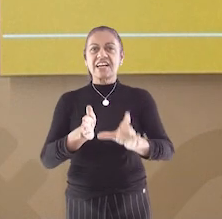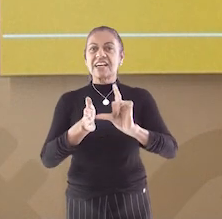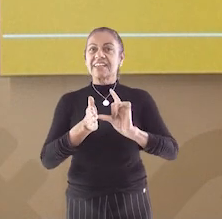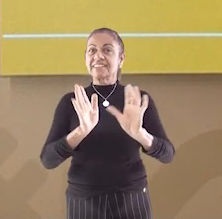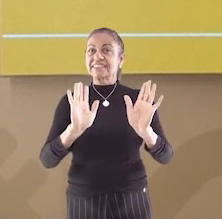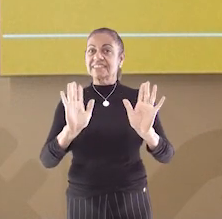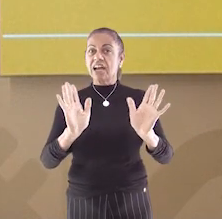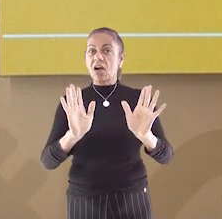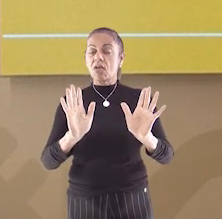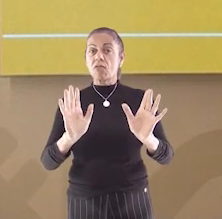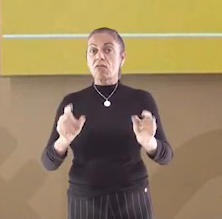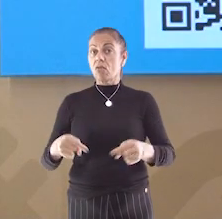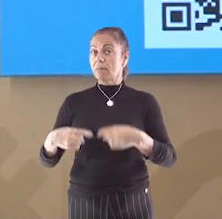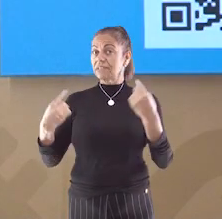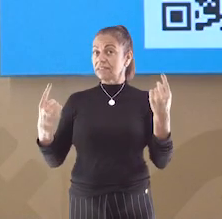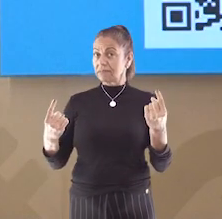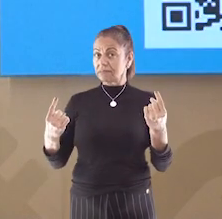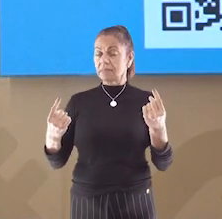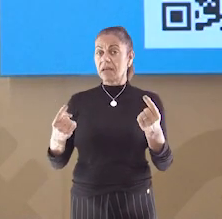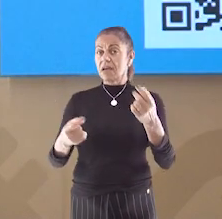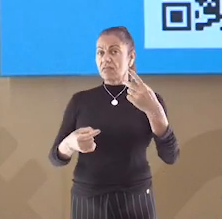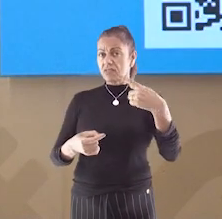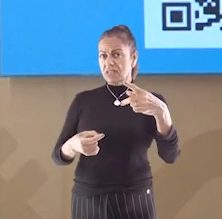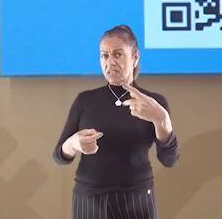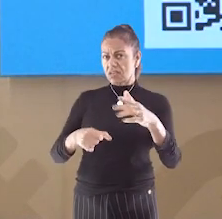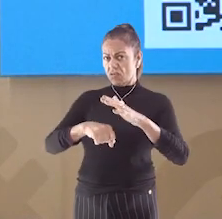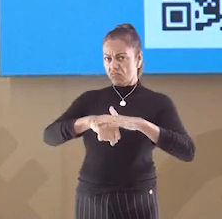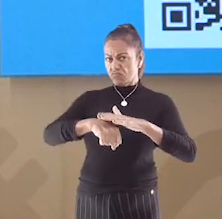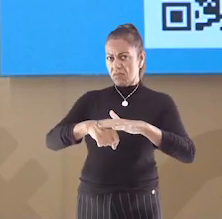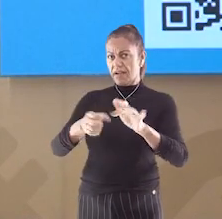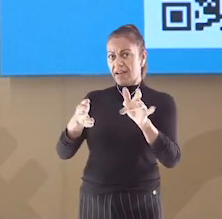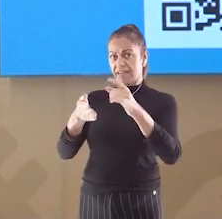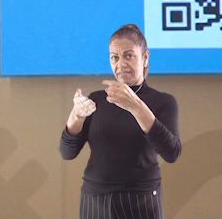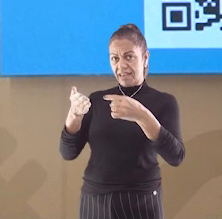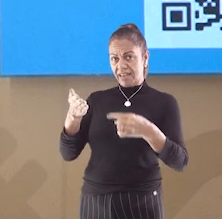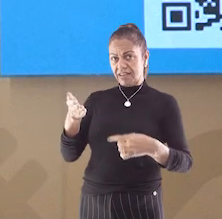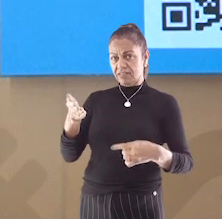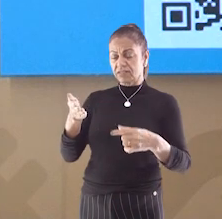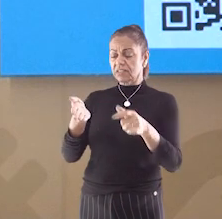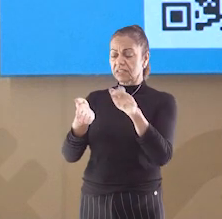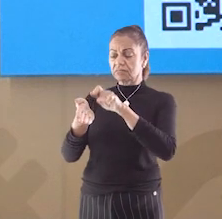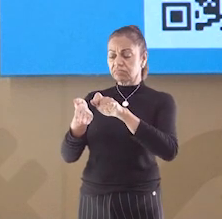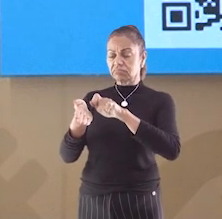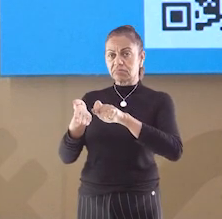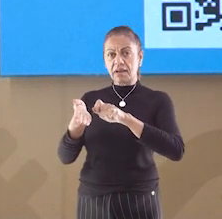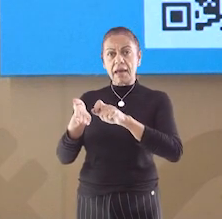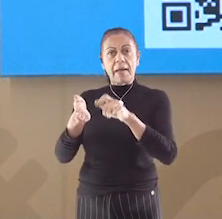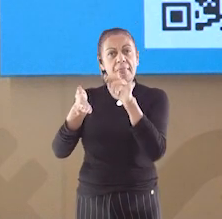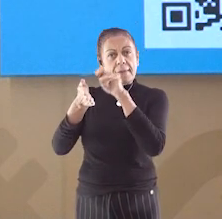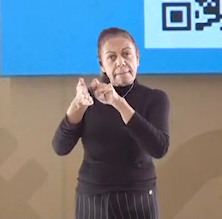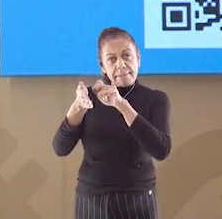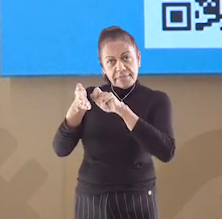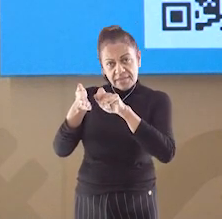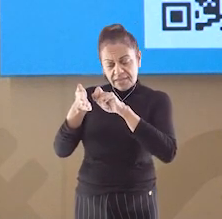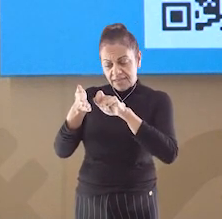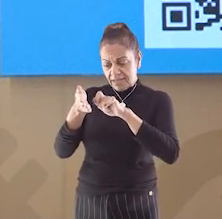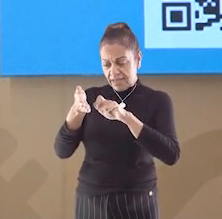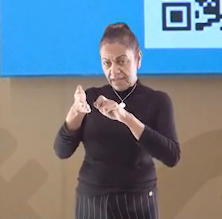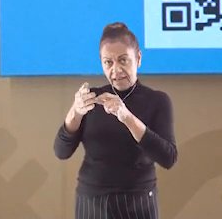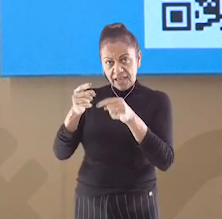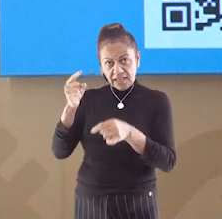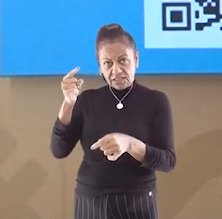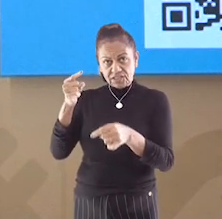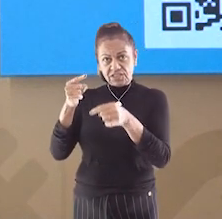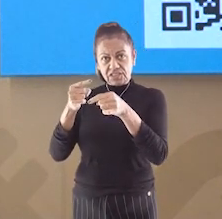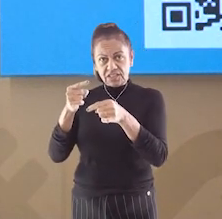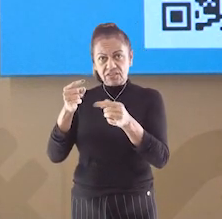se despedir, que tal um desafio? Em seus cadernos, eu quero que vocês completem esse bilhete aqui de acordo com as dicas